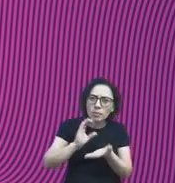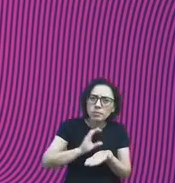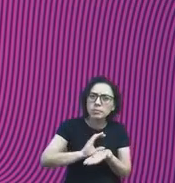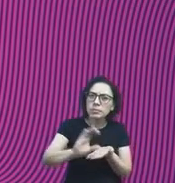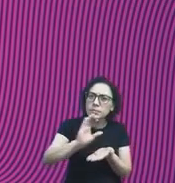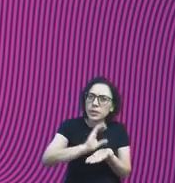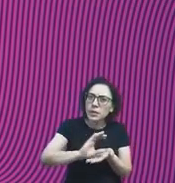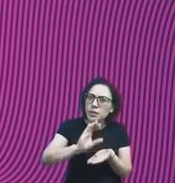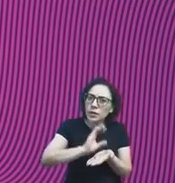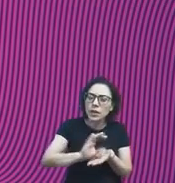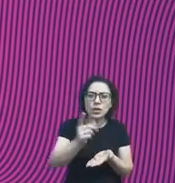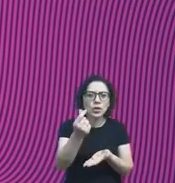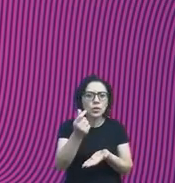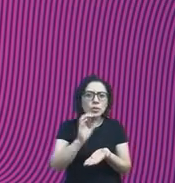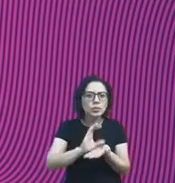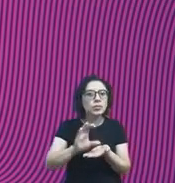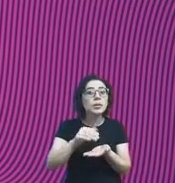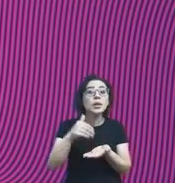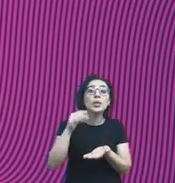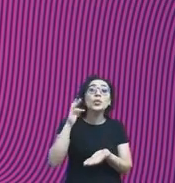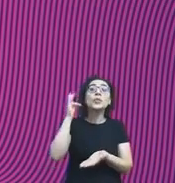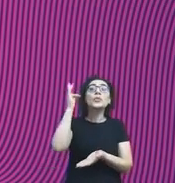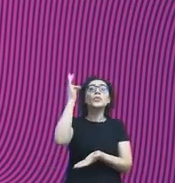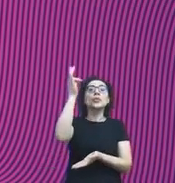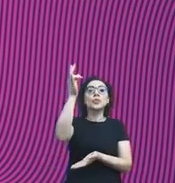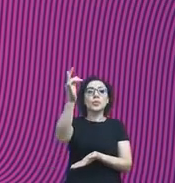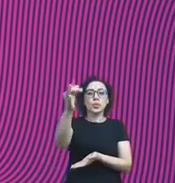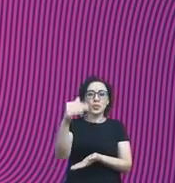no longo prazo. Porque ninguém vai sair